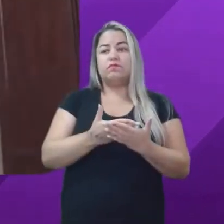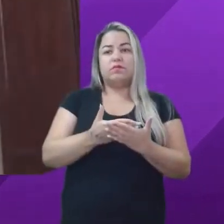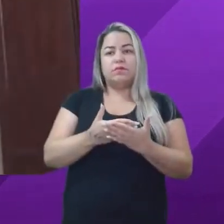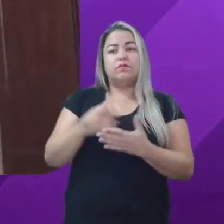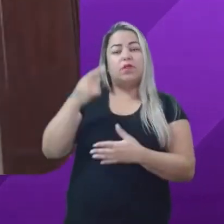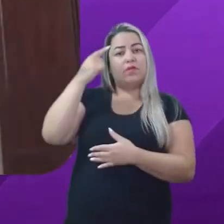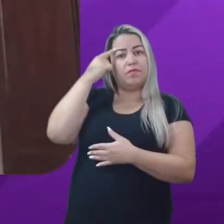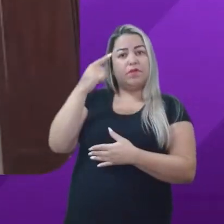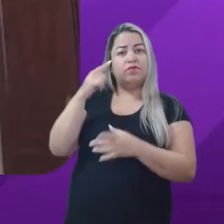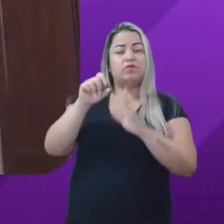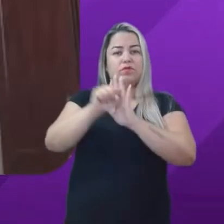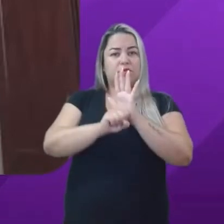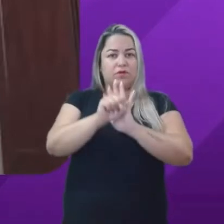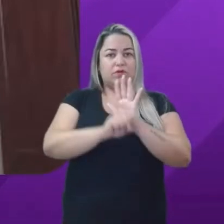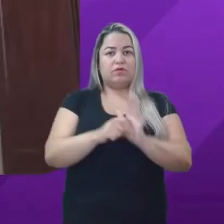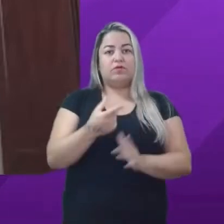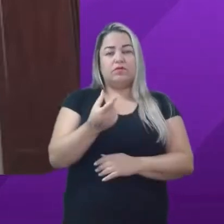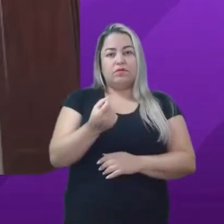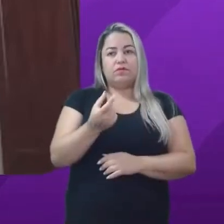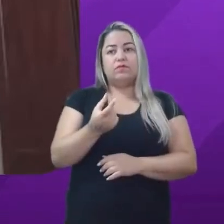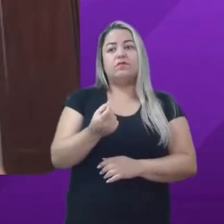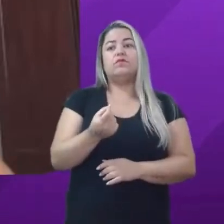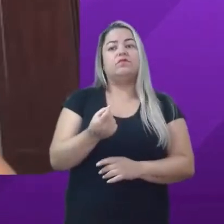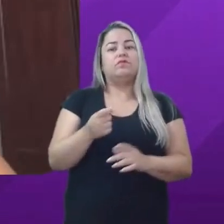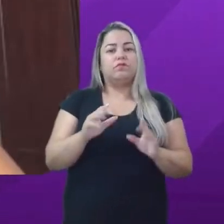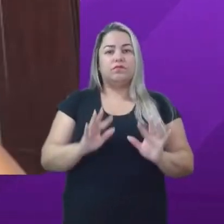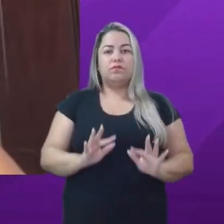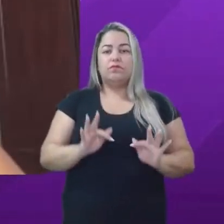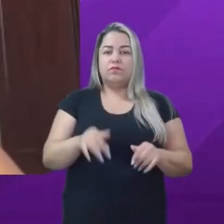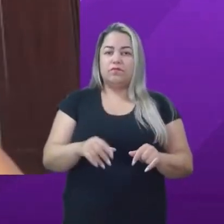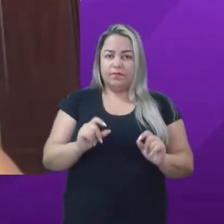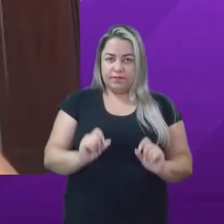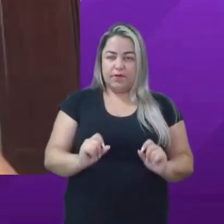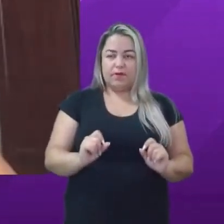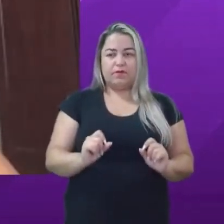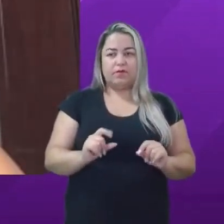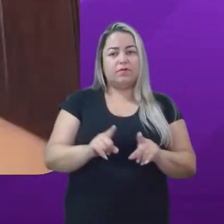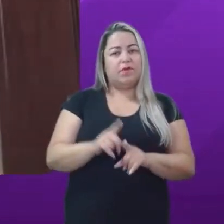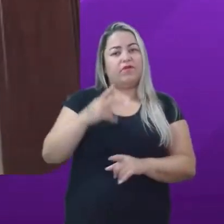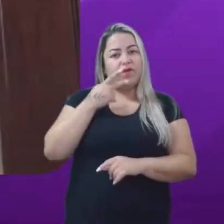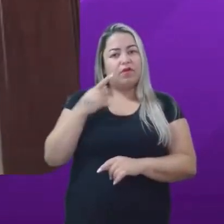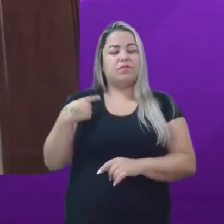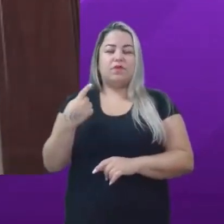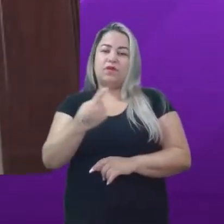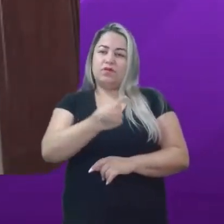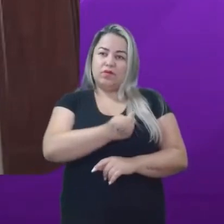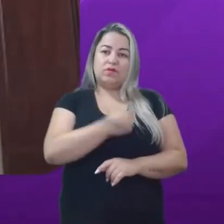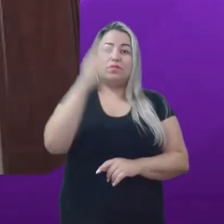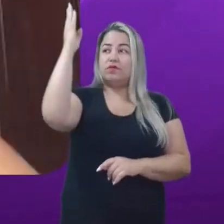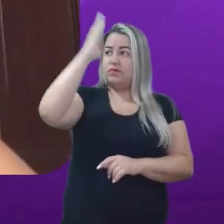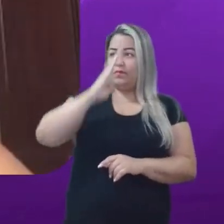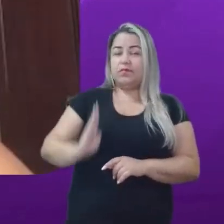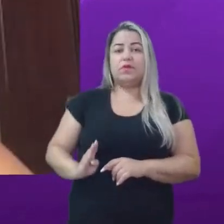pensadores ali no começo do século XX até o fim do século XX, que disseram para a gente que o